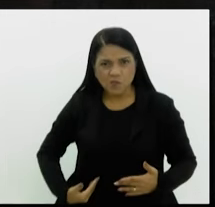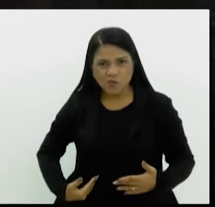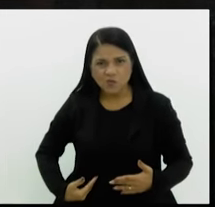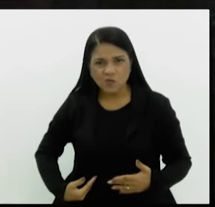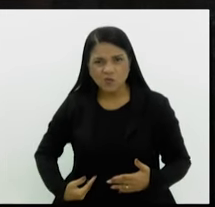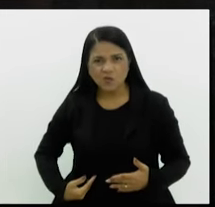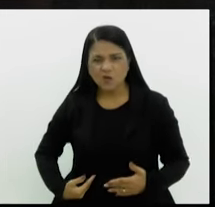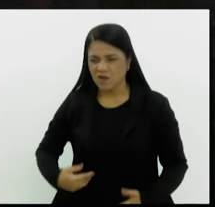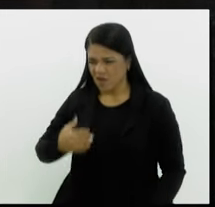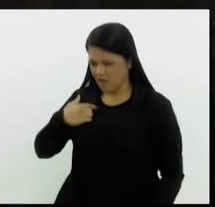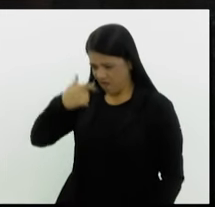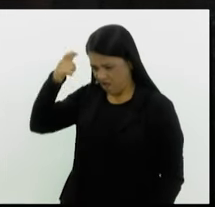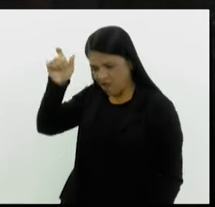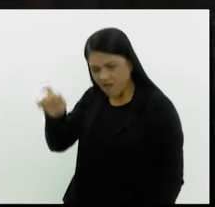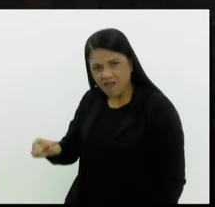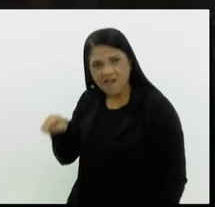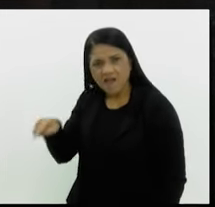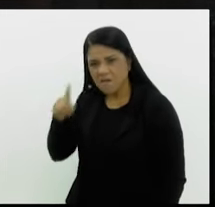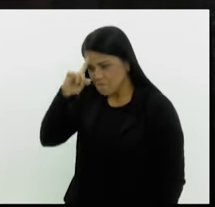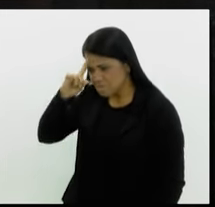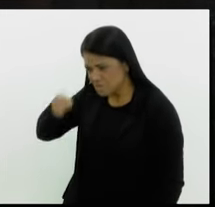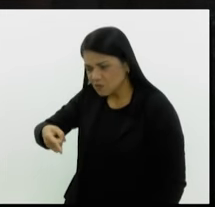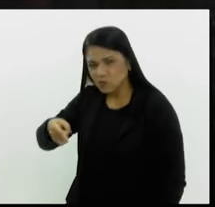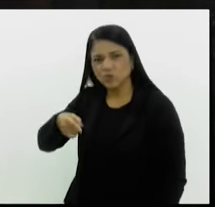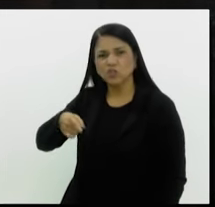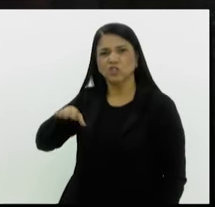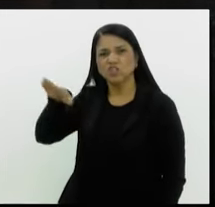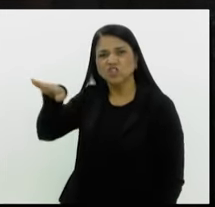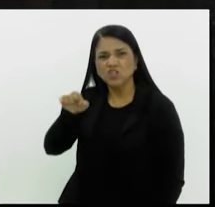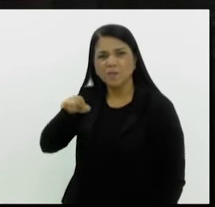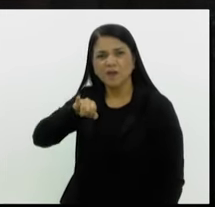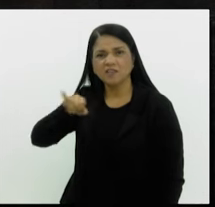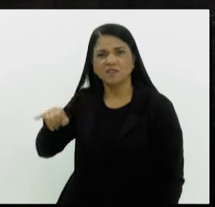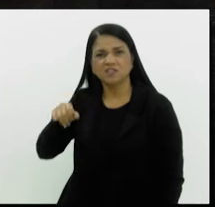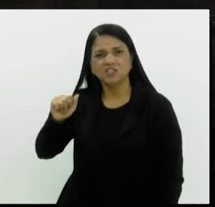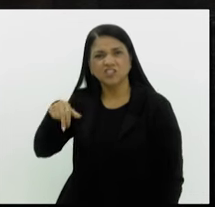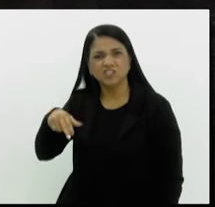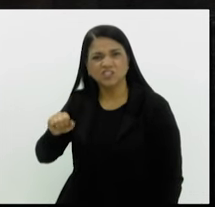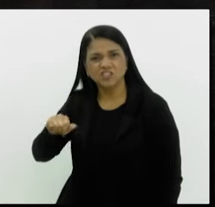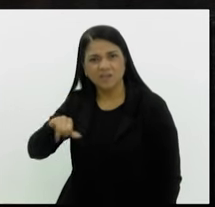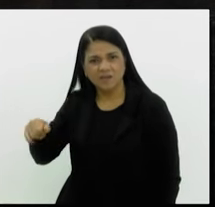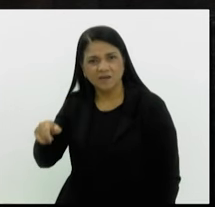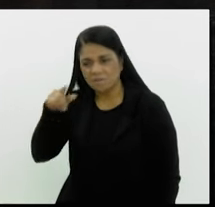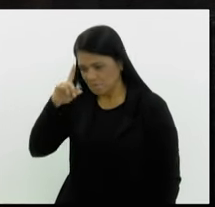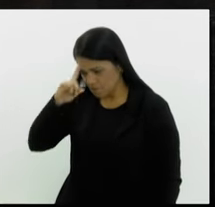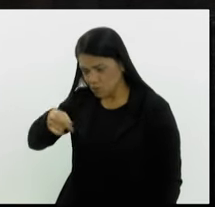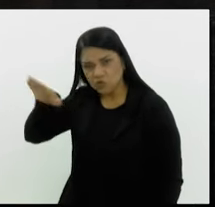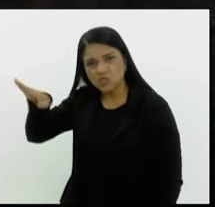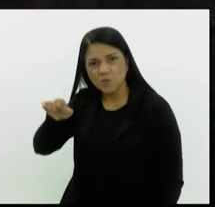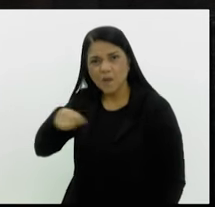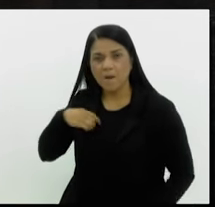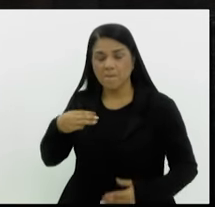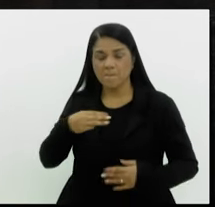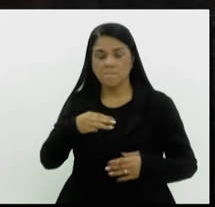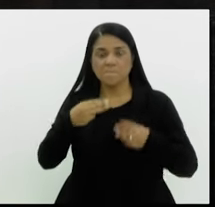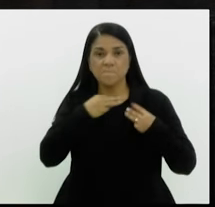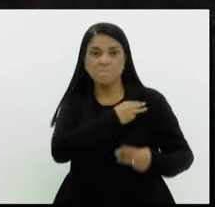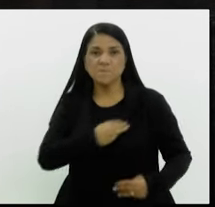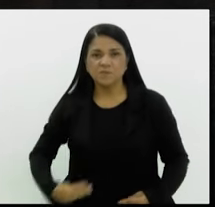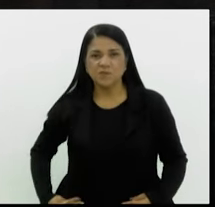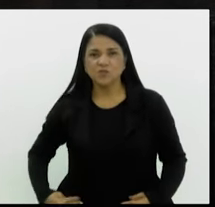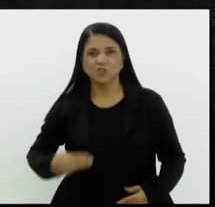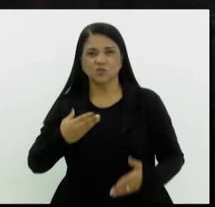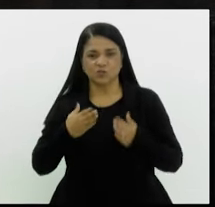o ministro dos Portos e Aeroportos para verificar o que aconteceu com o cachorro, assim, assim, assim, pegando uma carona, né, evidentemente. Né?